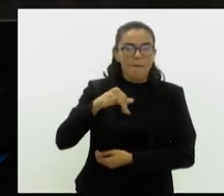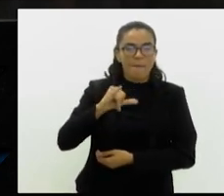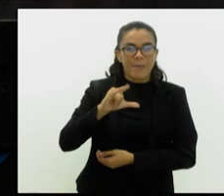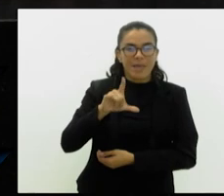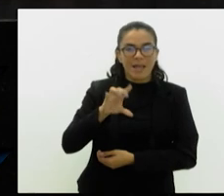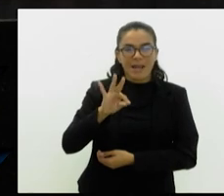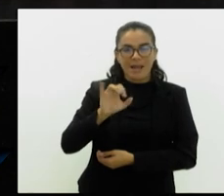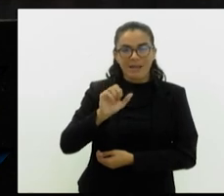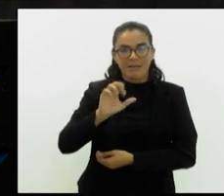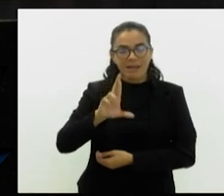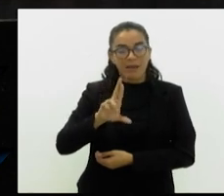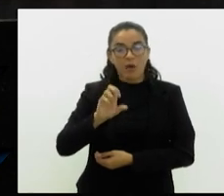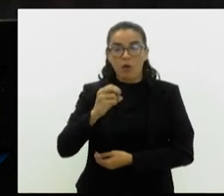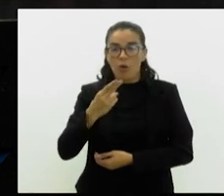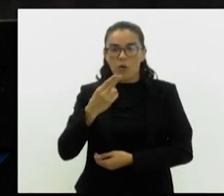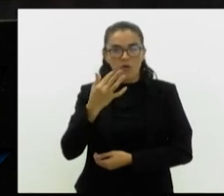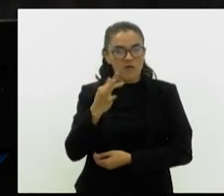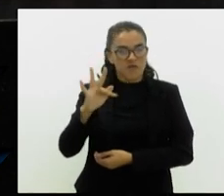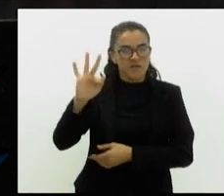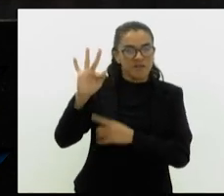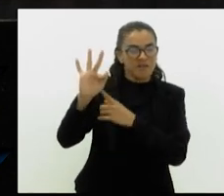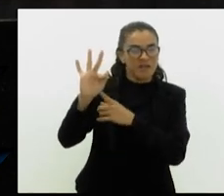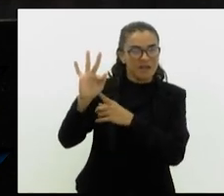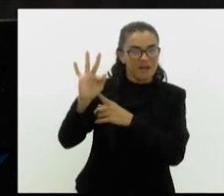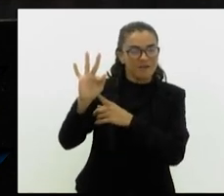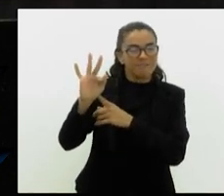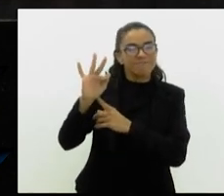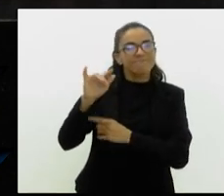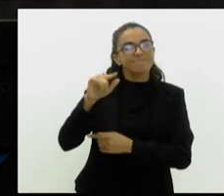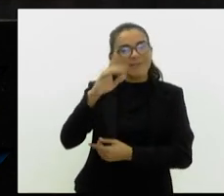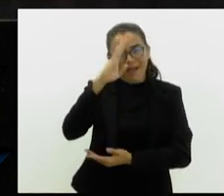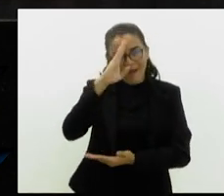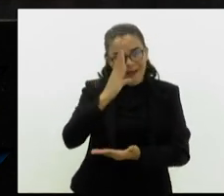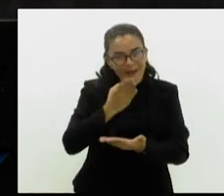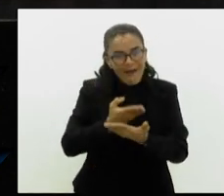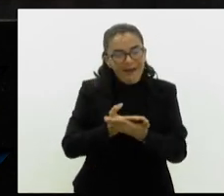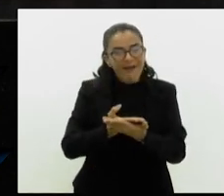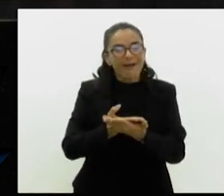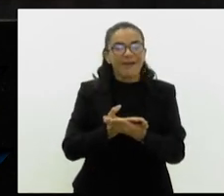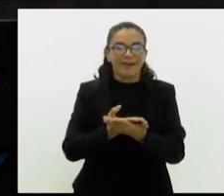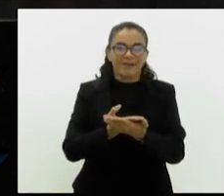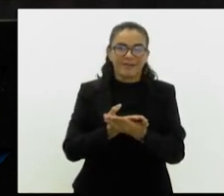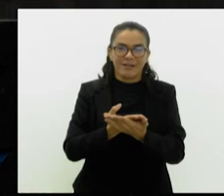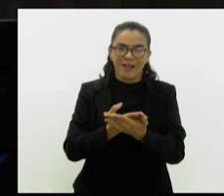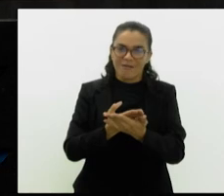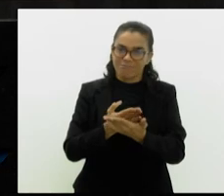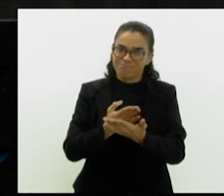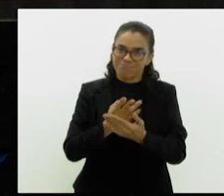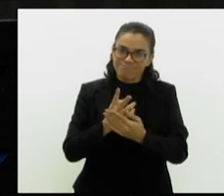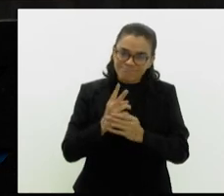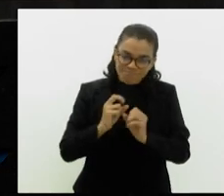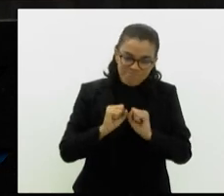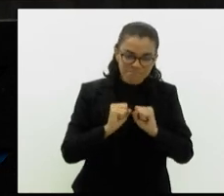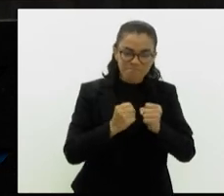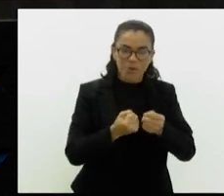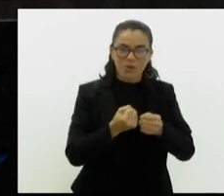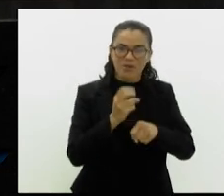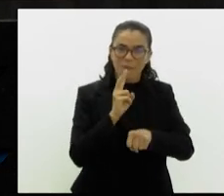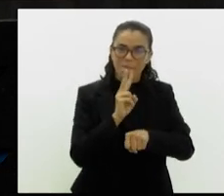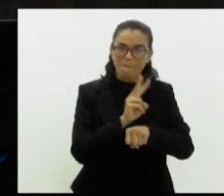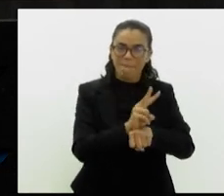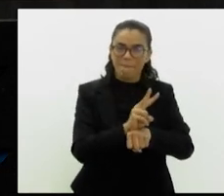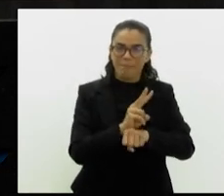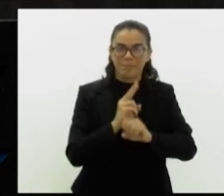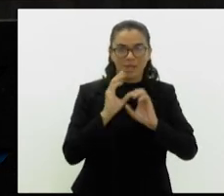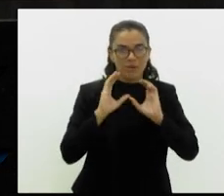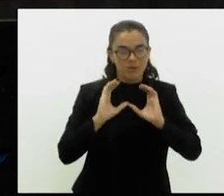seja a federal eu entendi entendesse que essa polícia tá sempre em defesa do